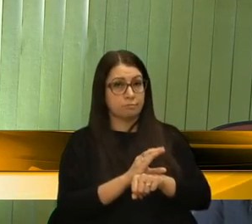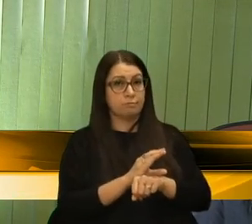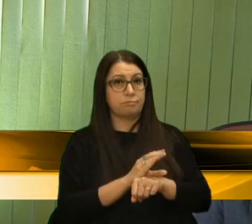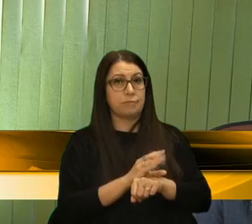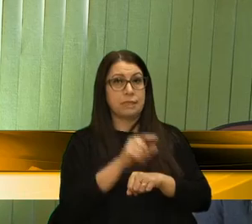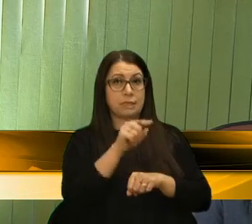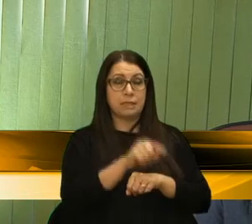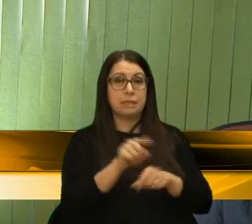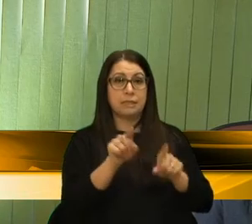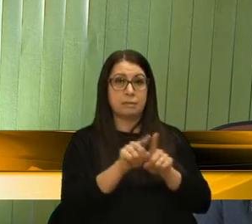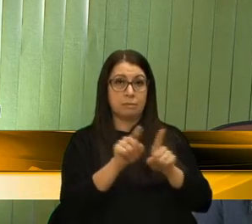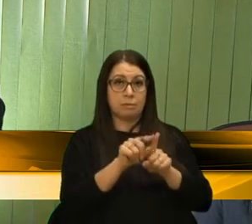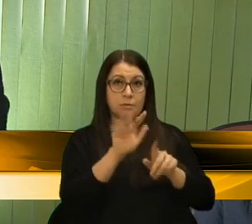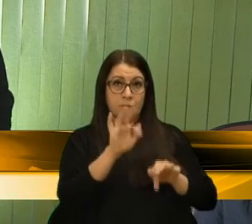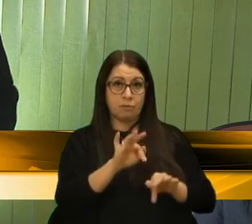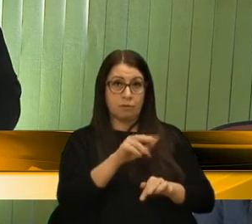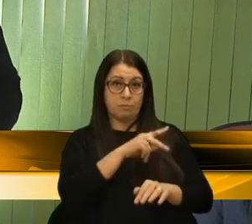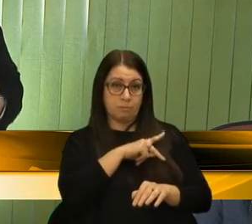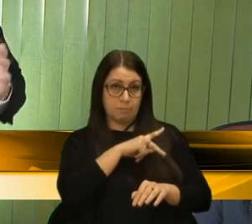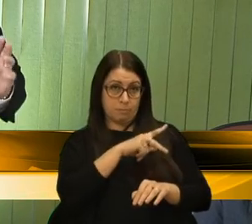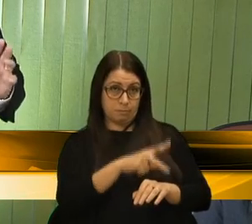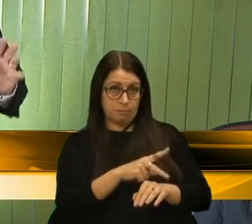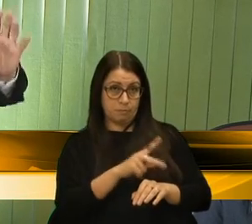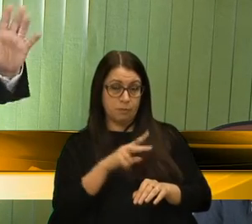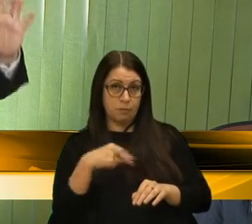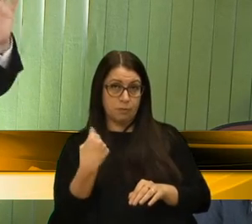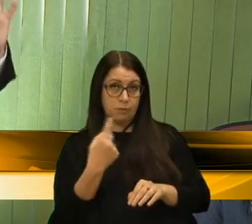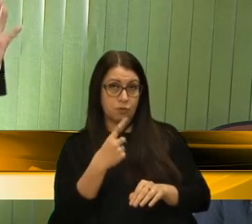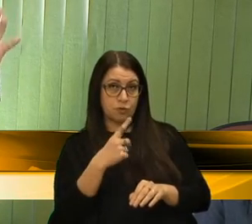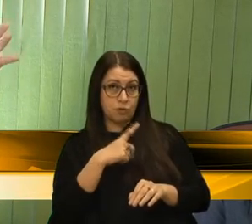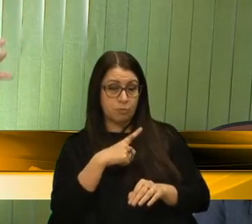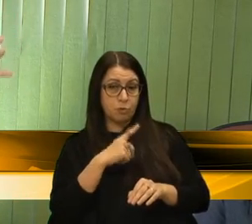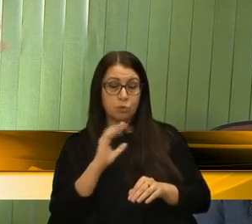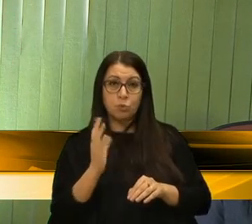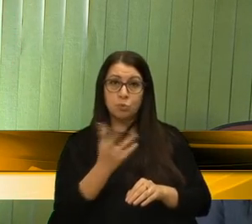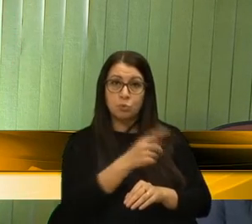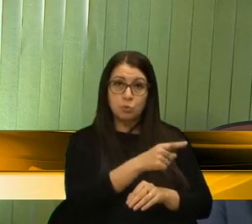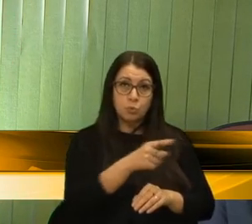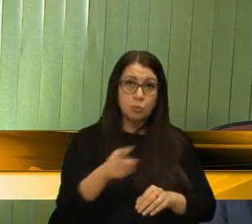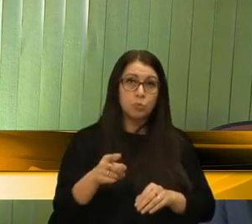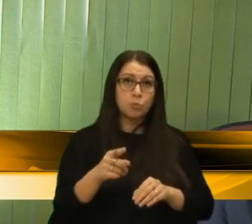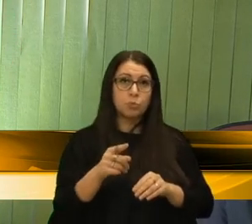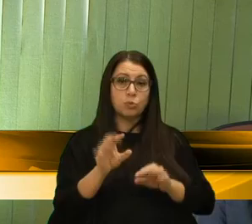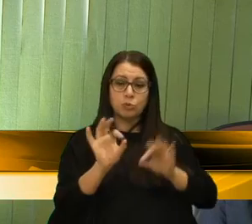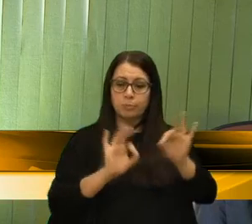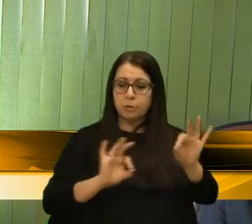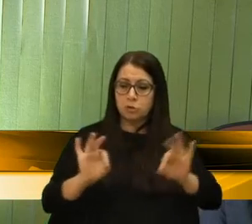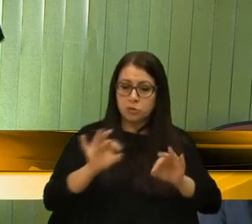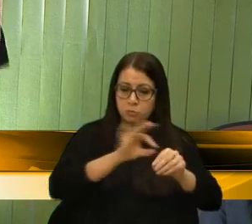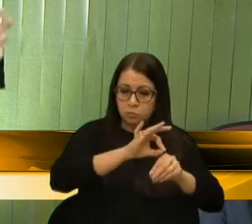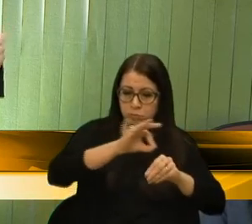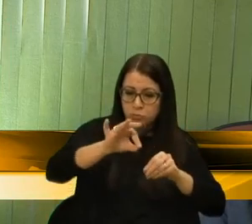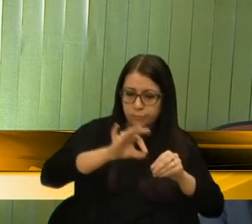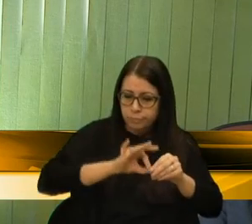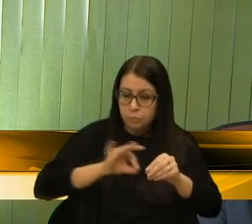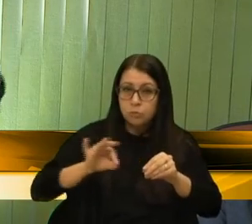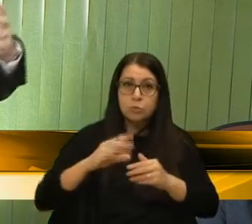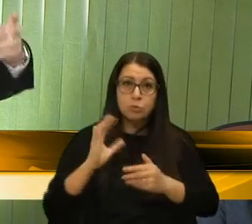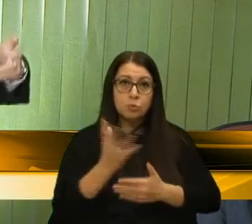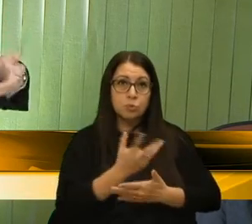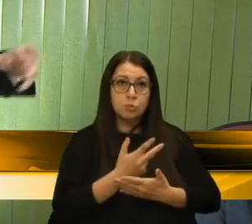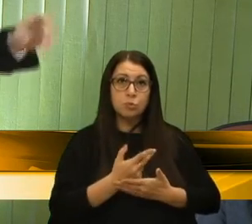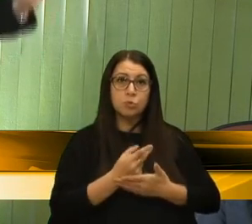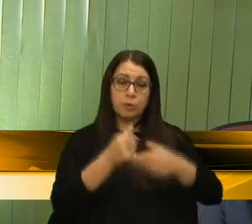Excelências, por fim, presidente, também, nós estabelecemos todo esse formato dele, as medições, né, que vai sustentar